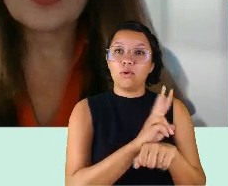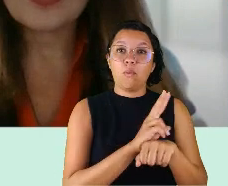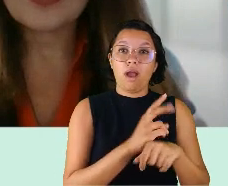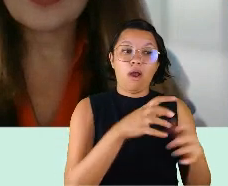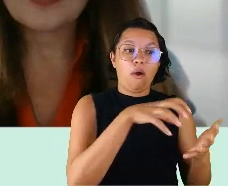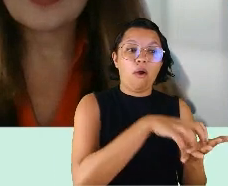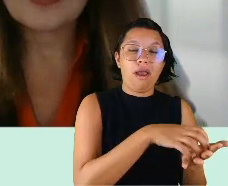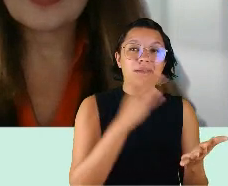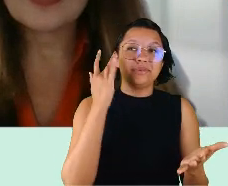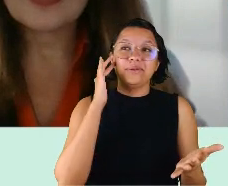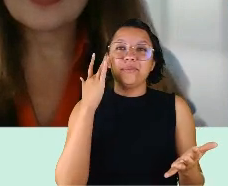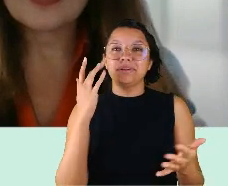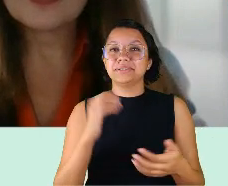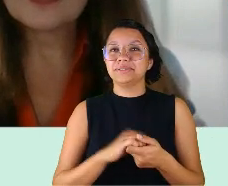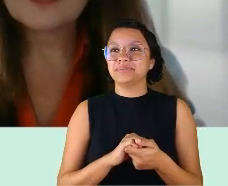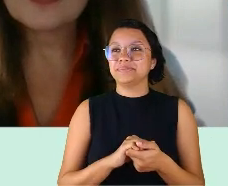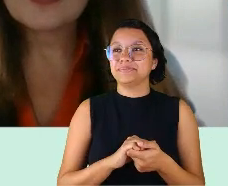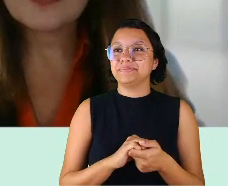eu acho.